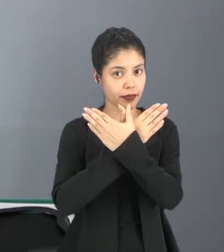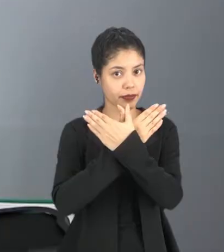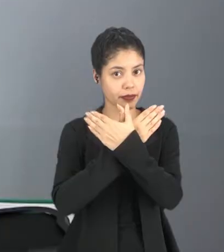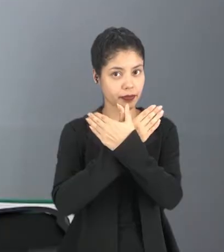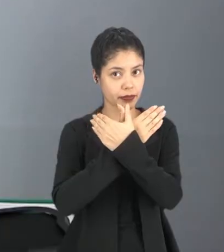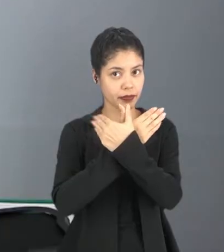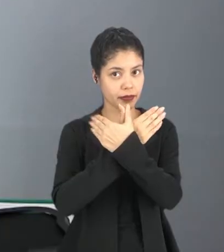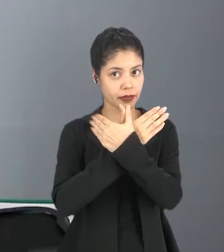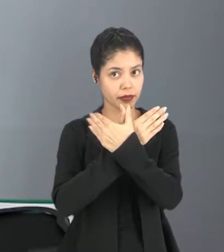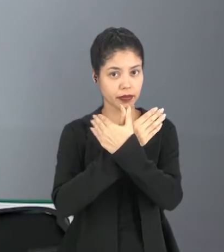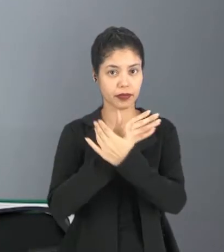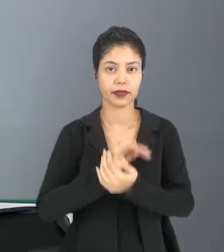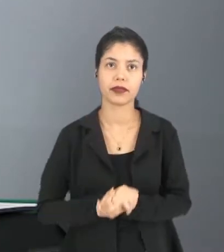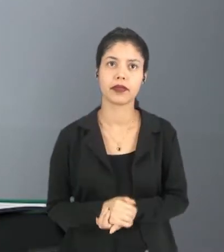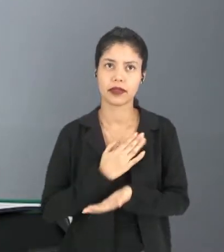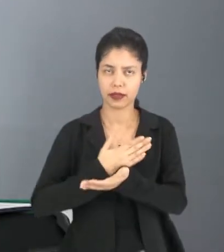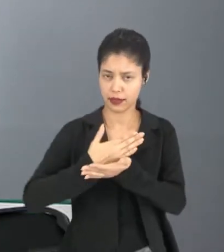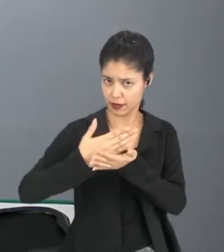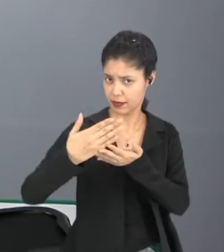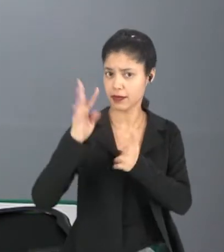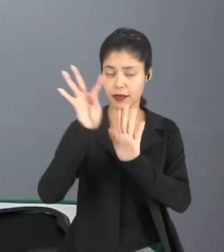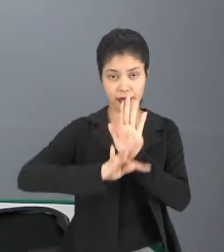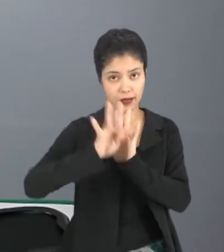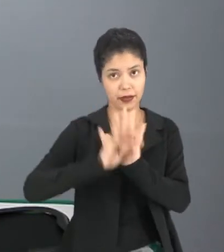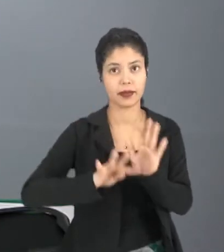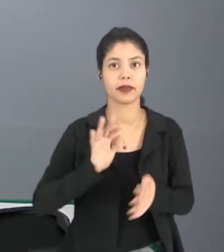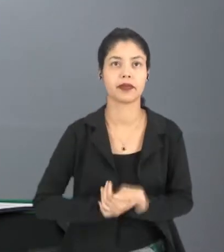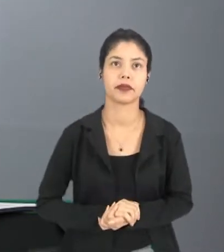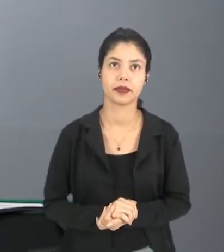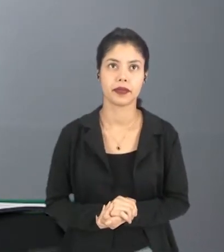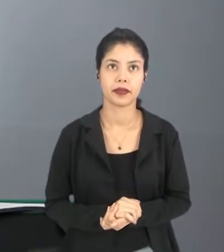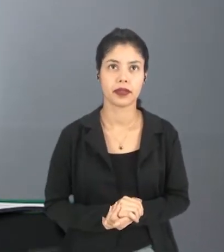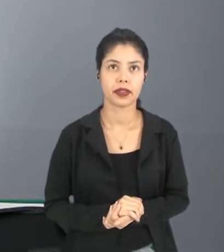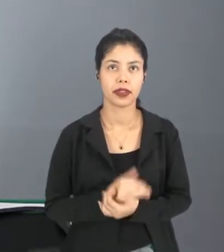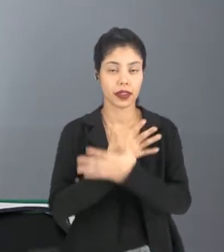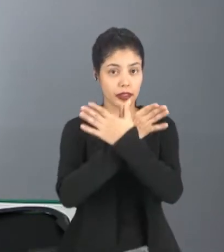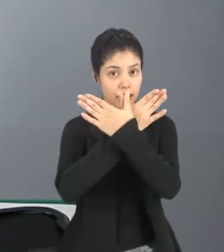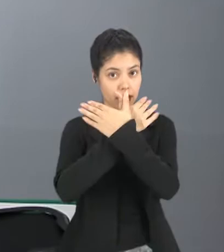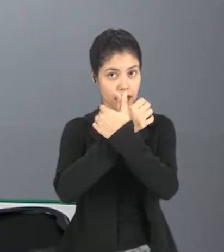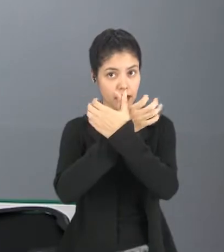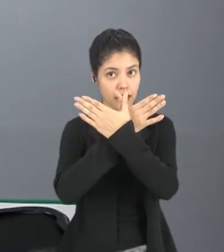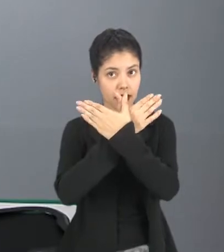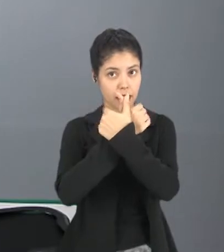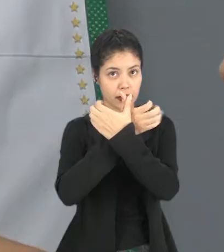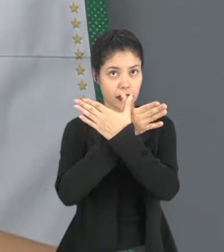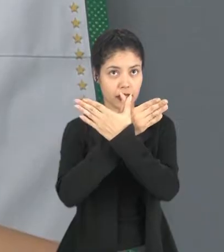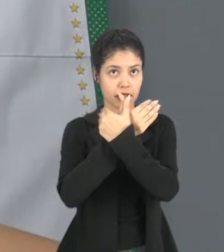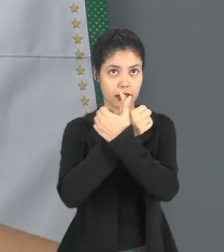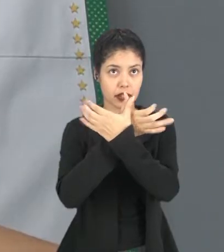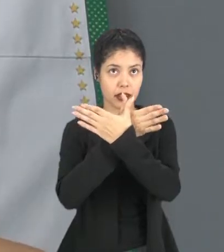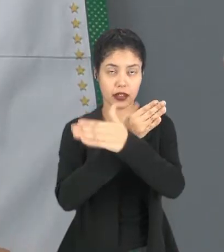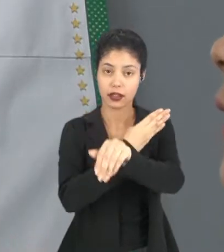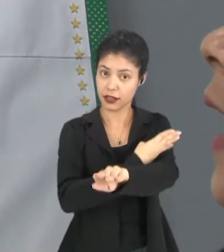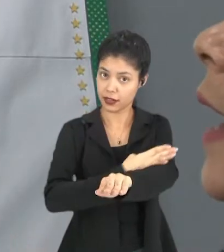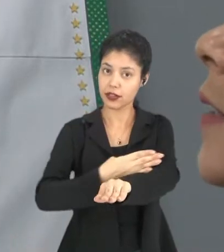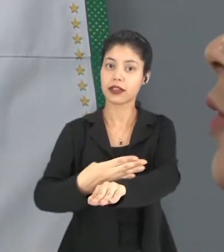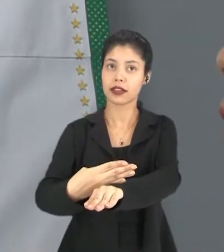Borboletas. E já inicia o nosso texto. As borboletas